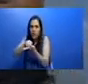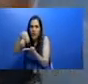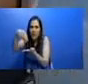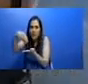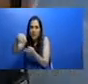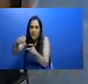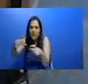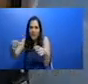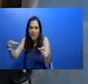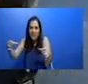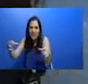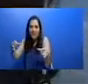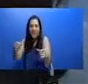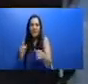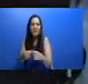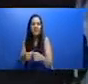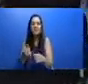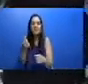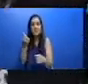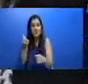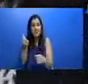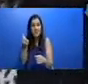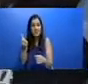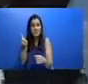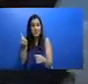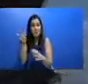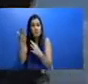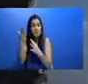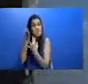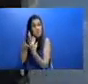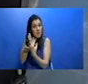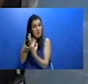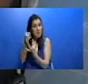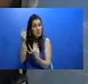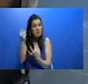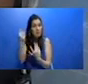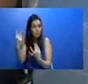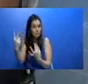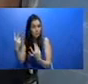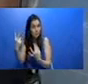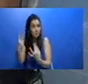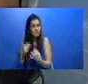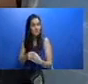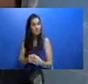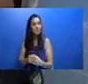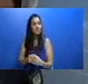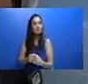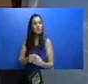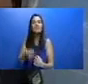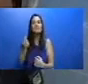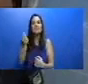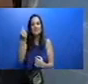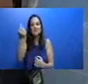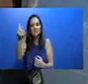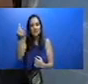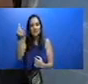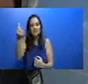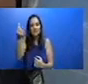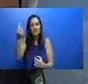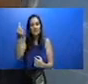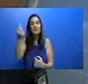nem eu tinha aqui, ó, de copos? Só que aqui tem meia dúzia e aqui uma dúzia. Então, eu teria